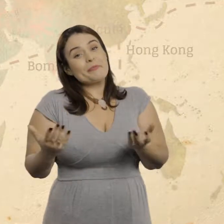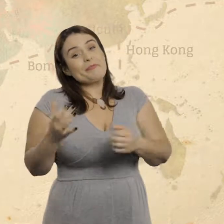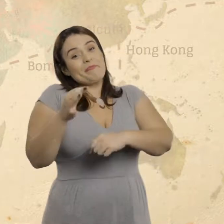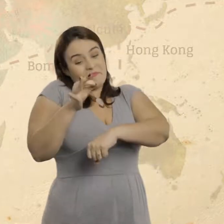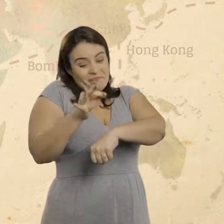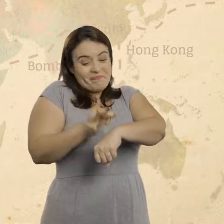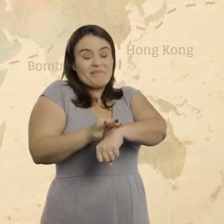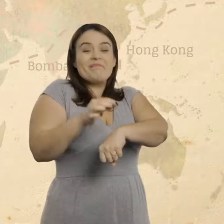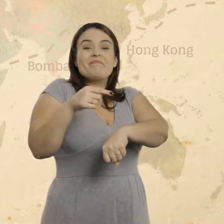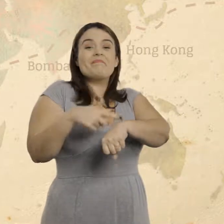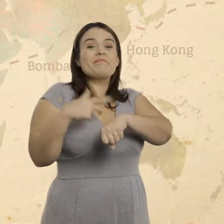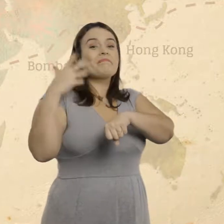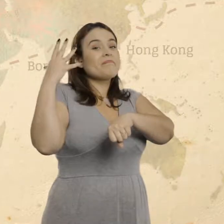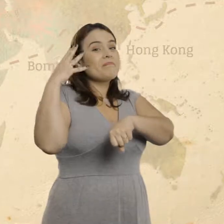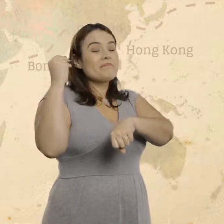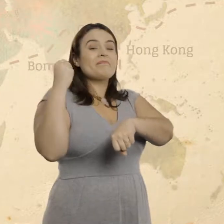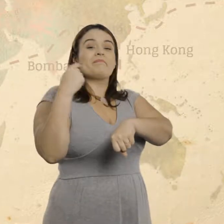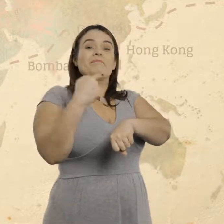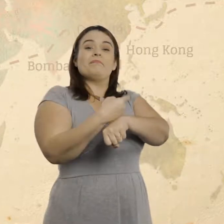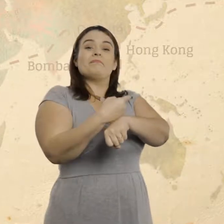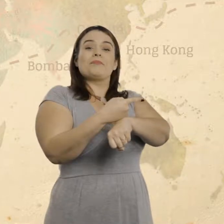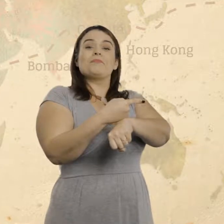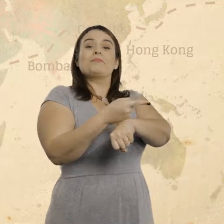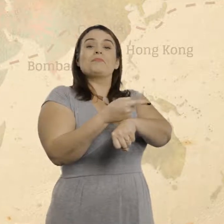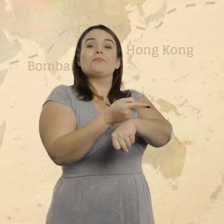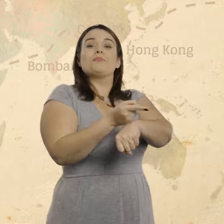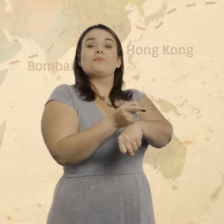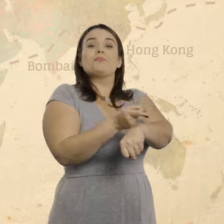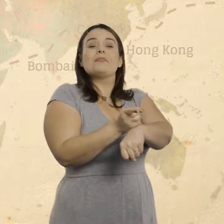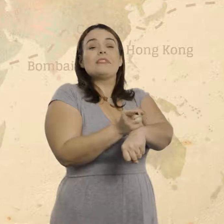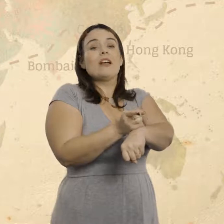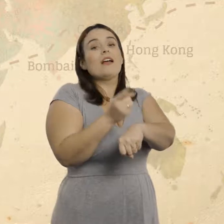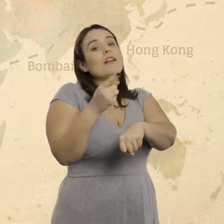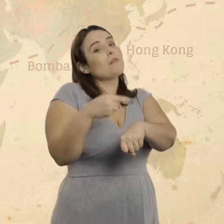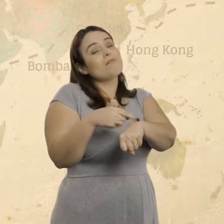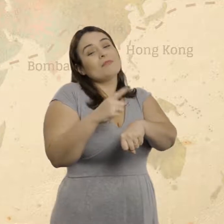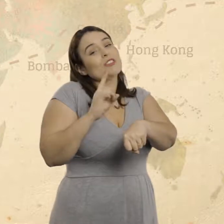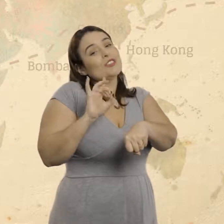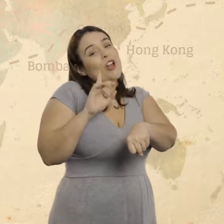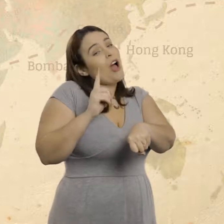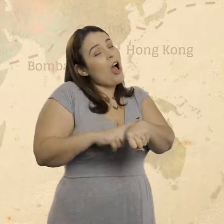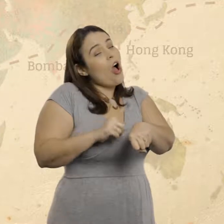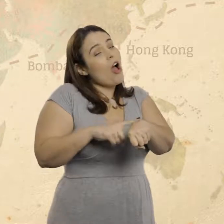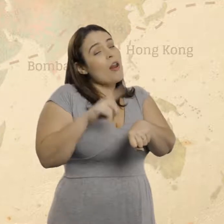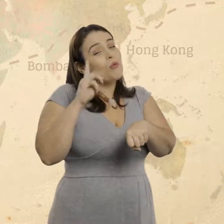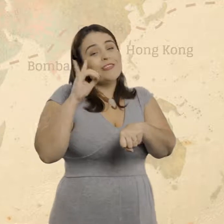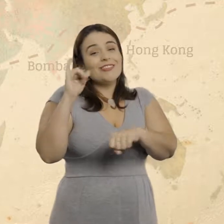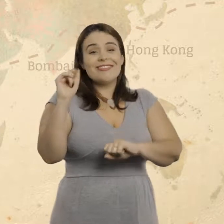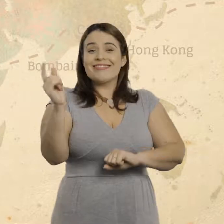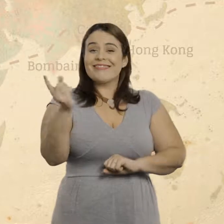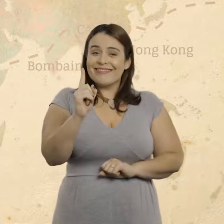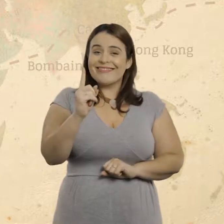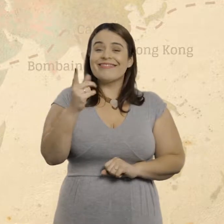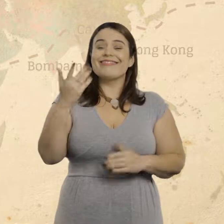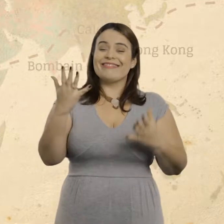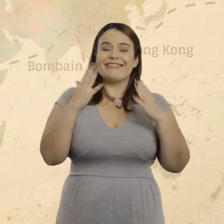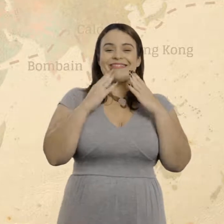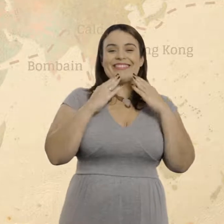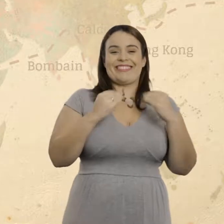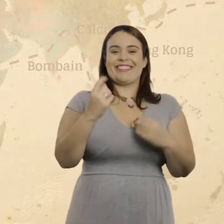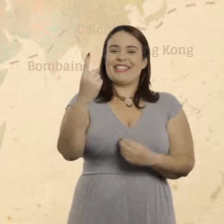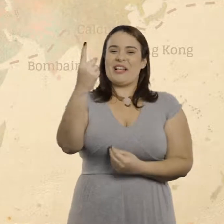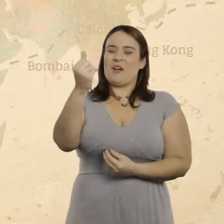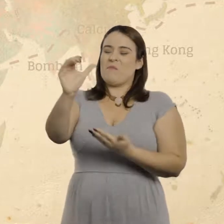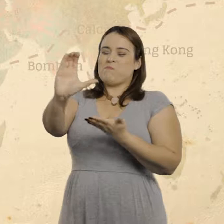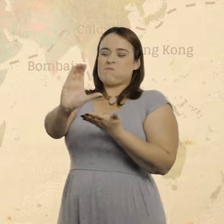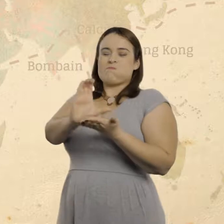isso que o relógio de Passepartout teria comprovado se, além das horas, também marcasse os dias. Phileas Fogg ganhou